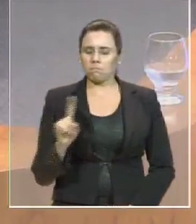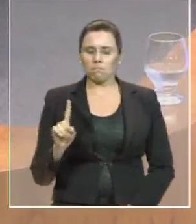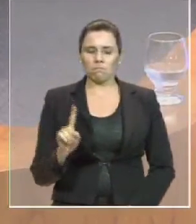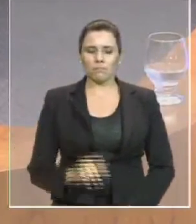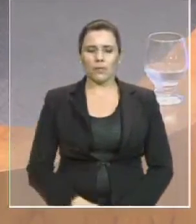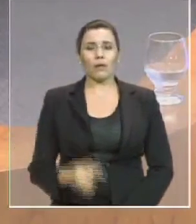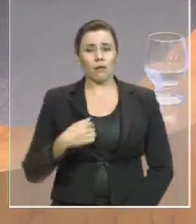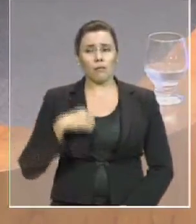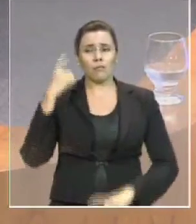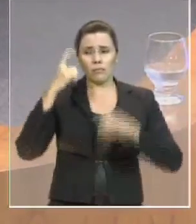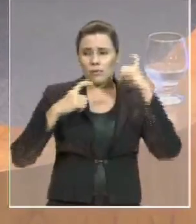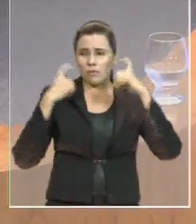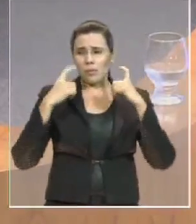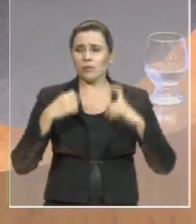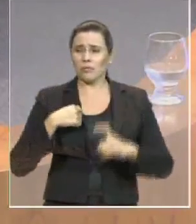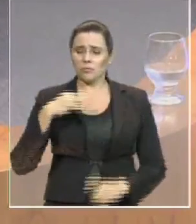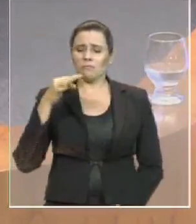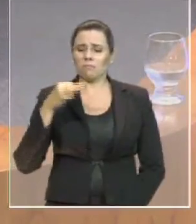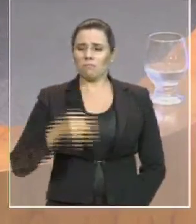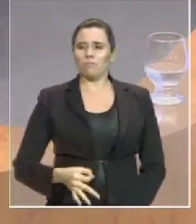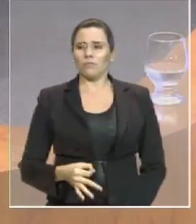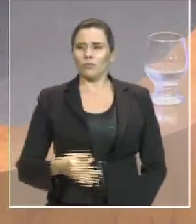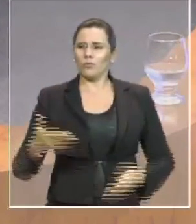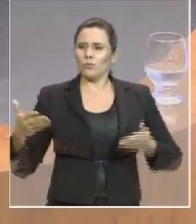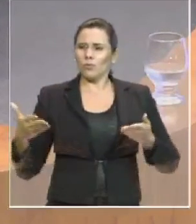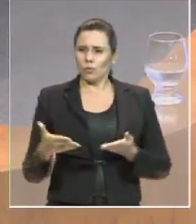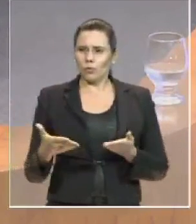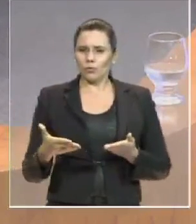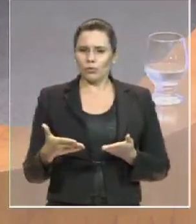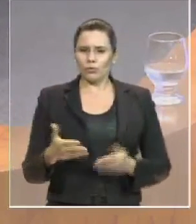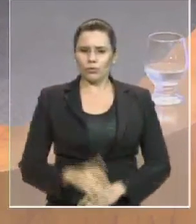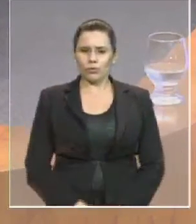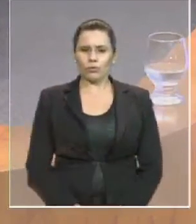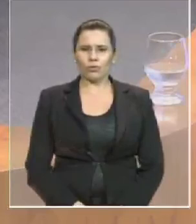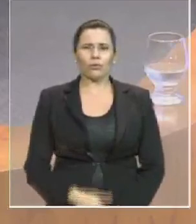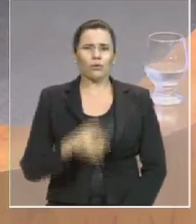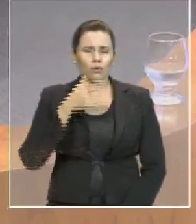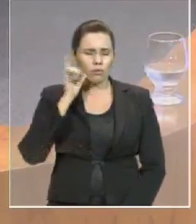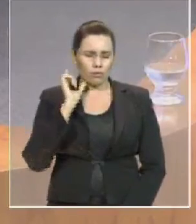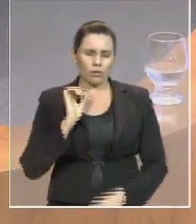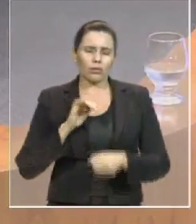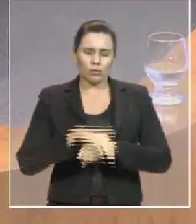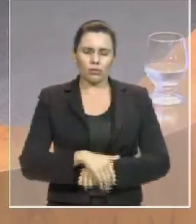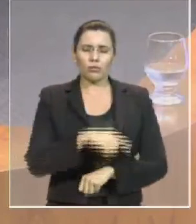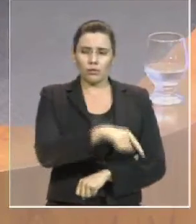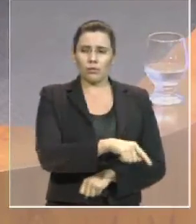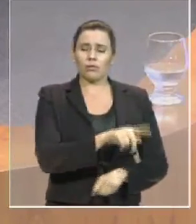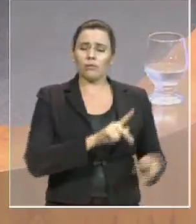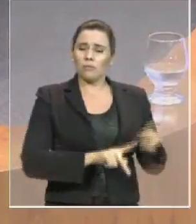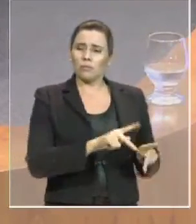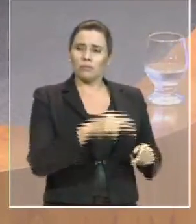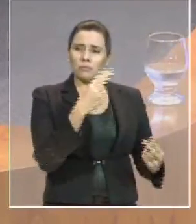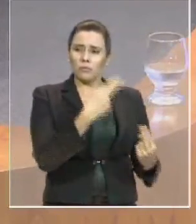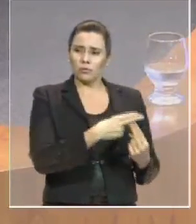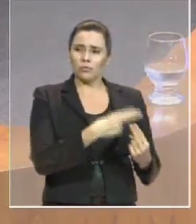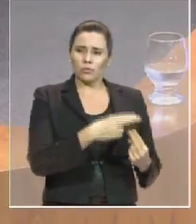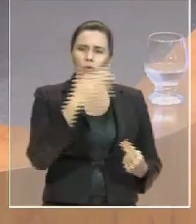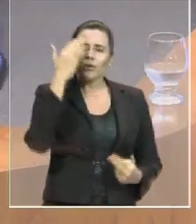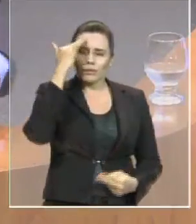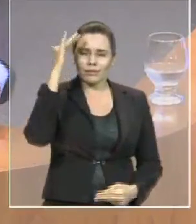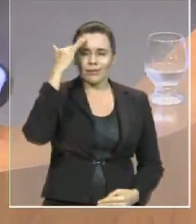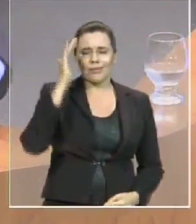tenho certeza absoluta que hoje e ontem à noite ainda o povo de Timon entendeu que mais uma vez